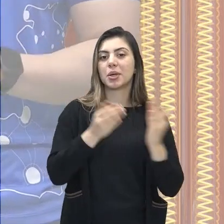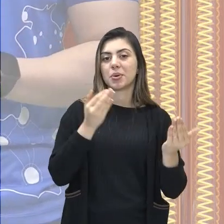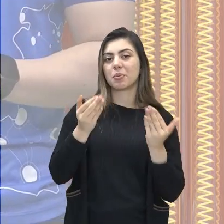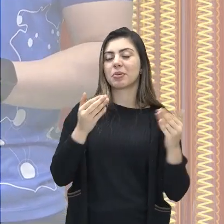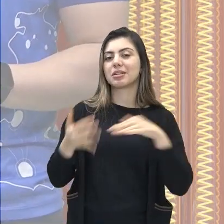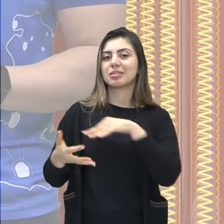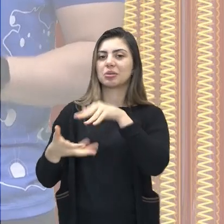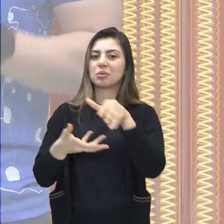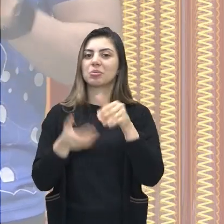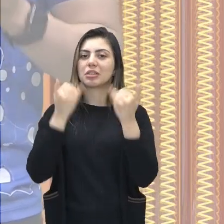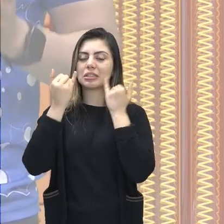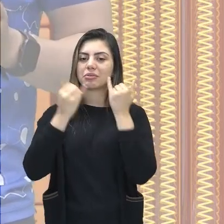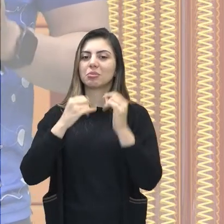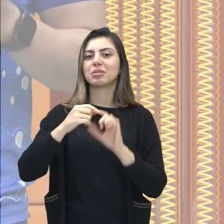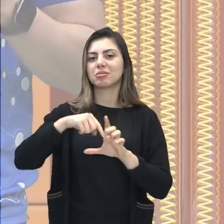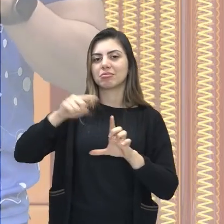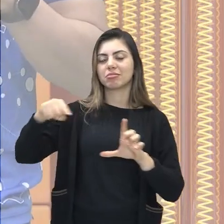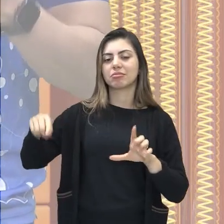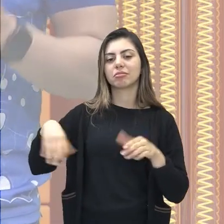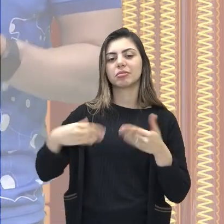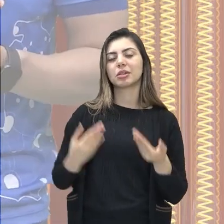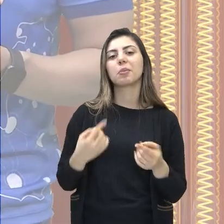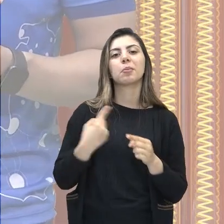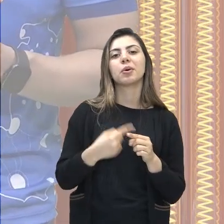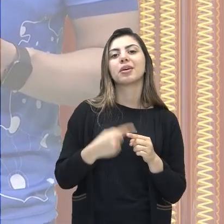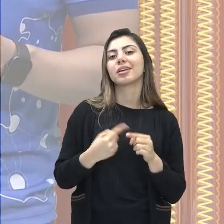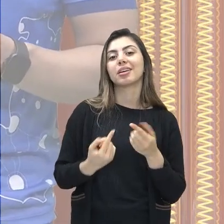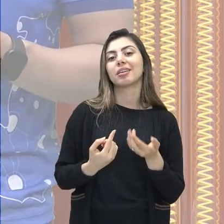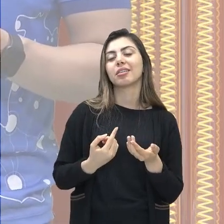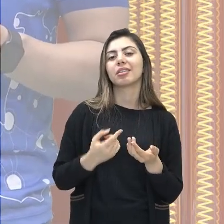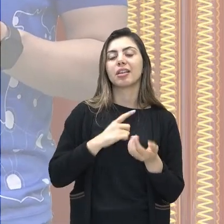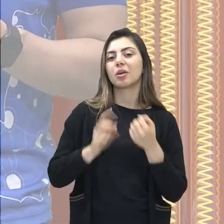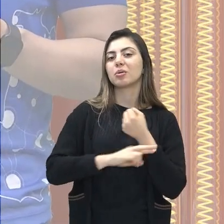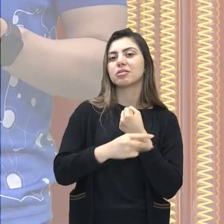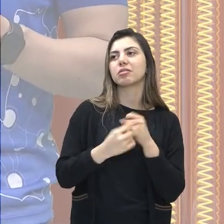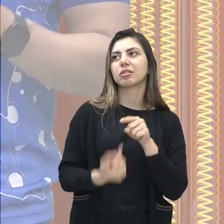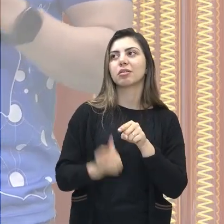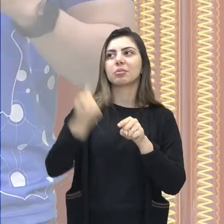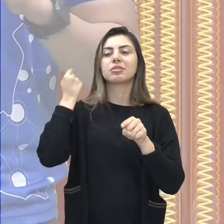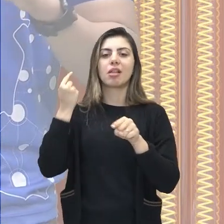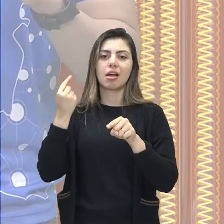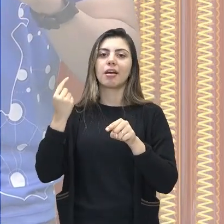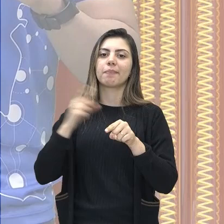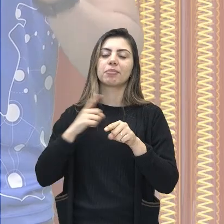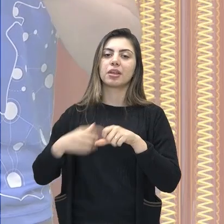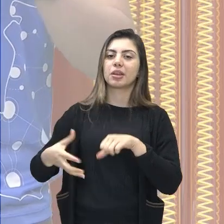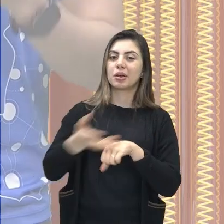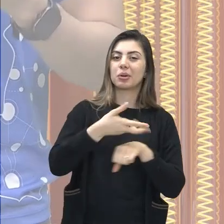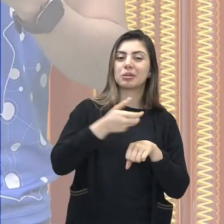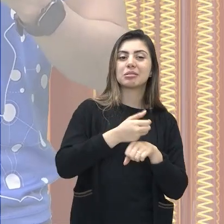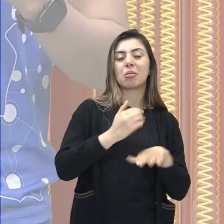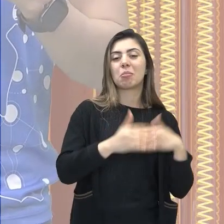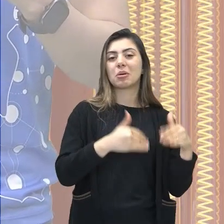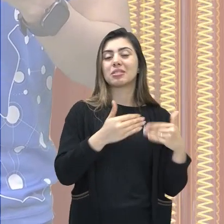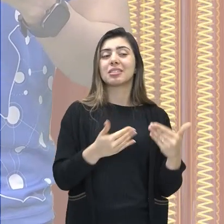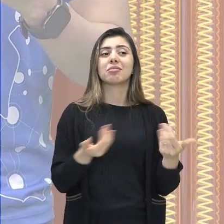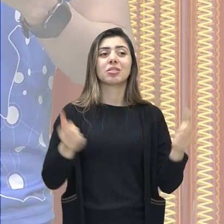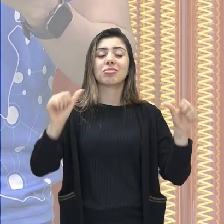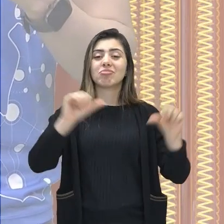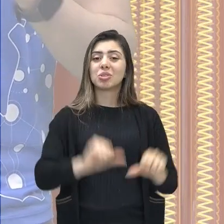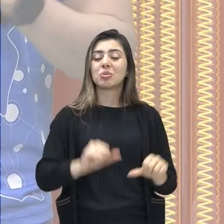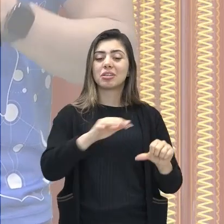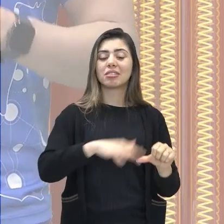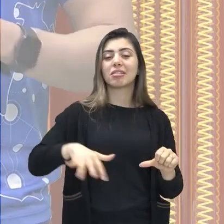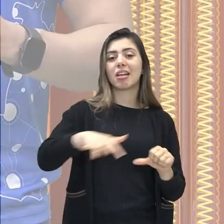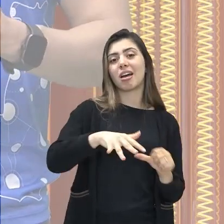como eu já falei para vocês, desse processo de colonização que foi, assim, extremamente ruim para o